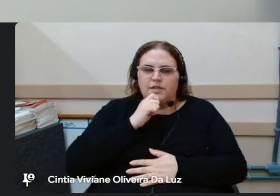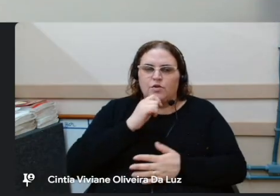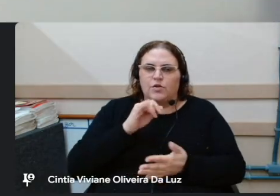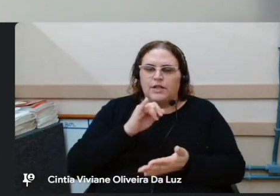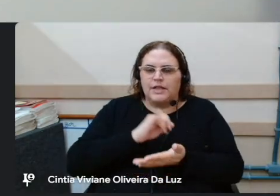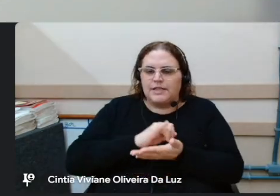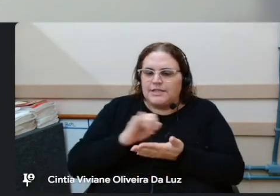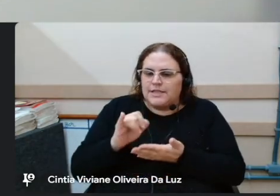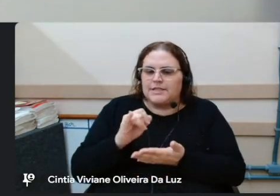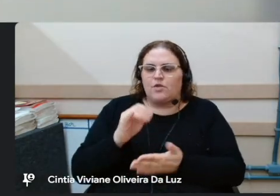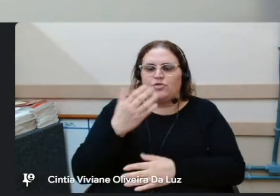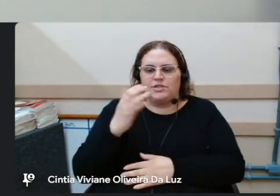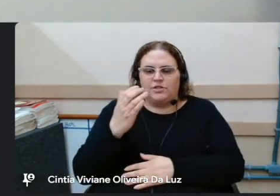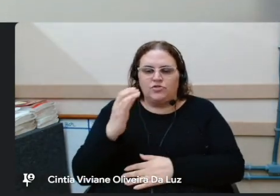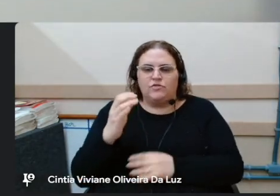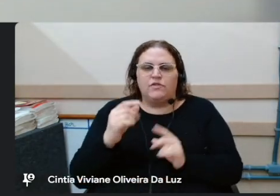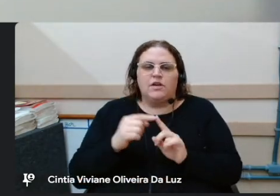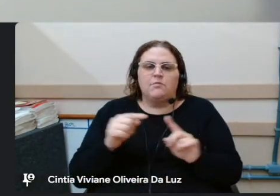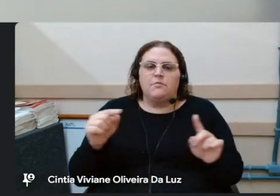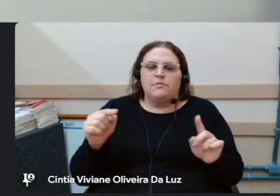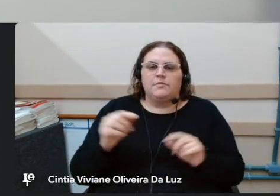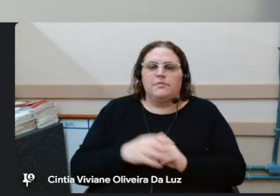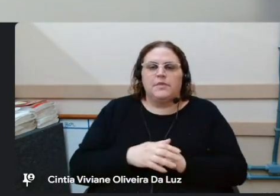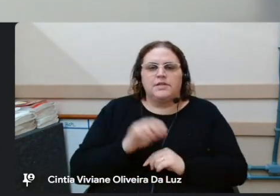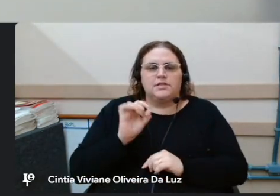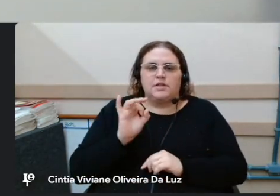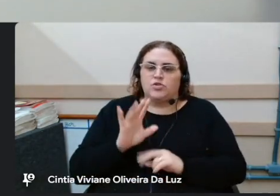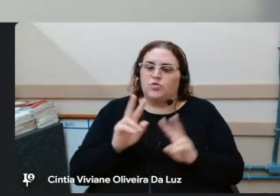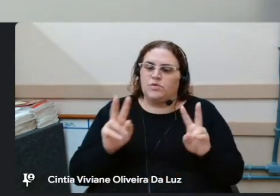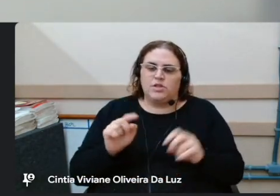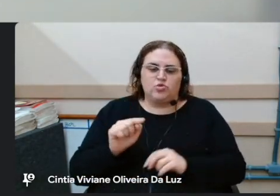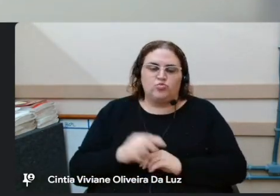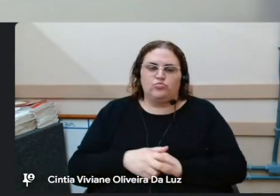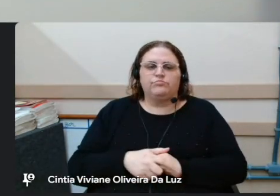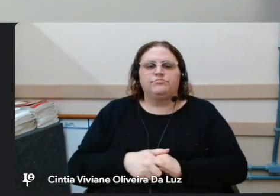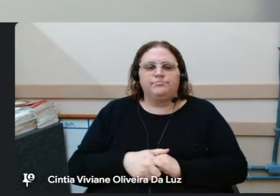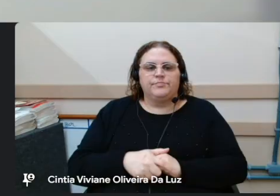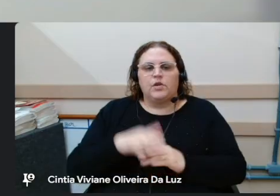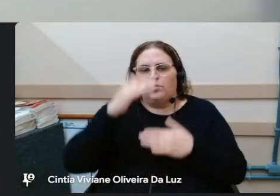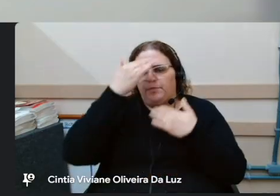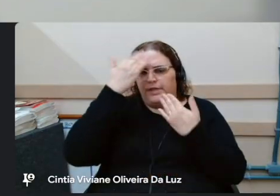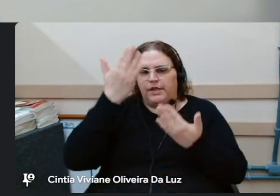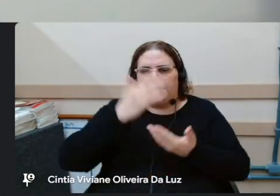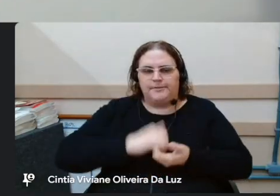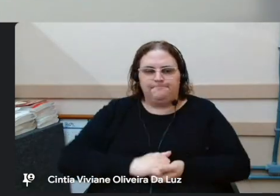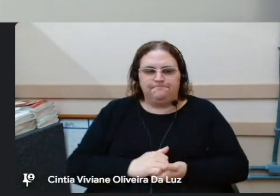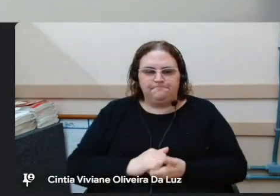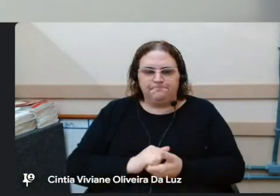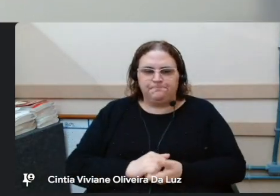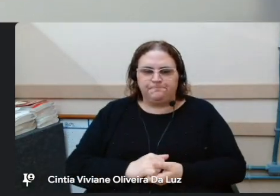que ainda tô na iniciação científica mas e é sobre isso